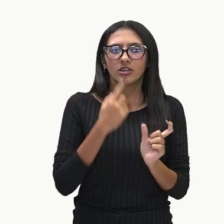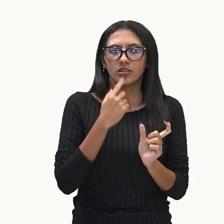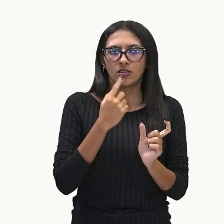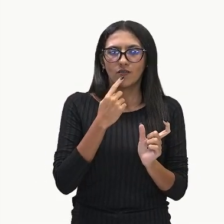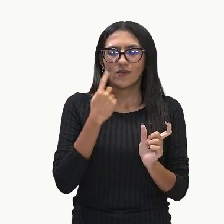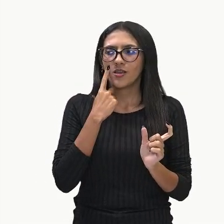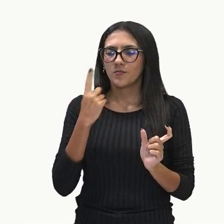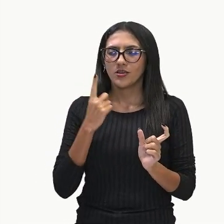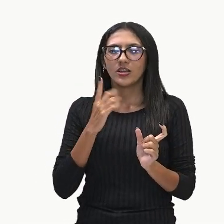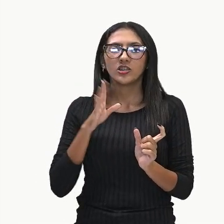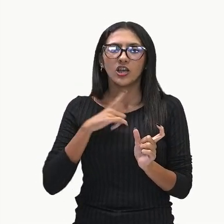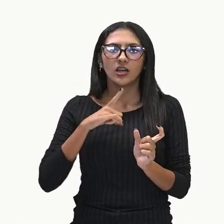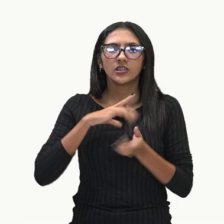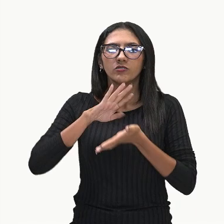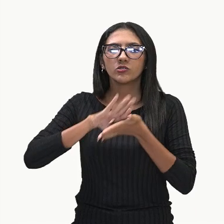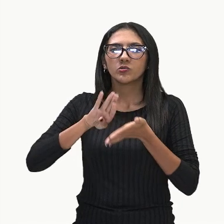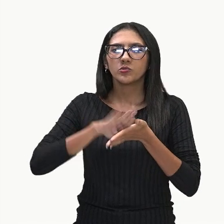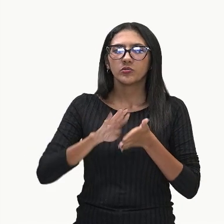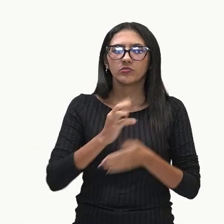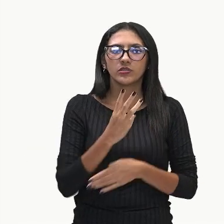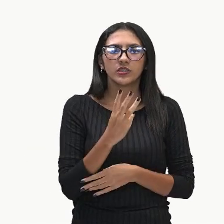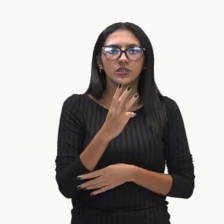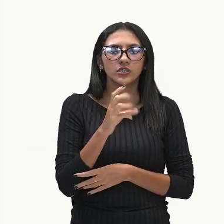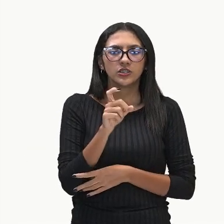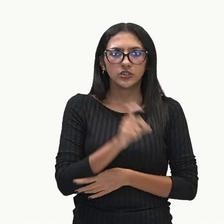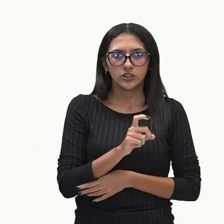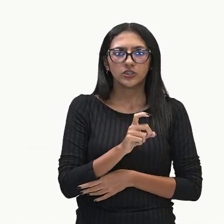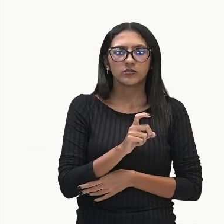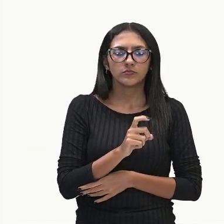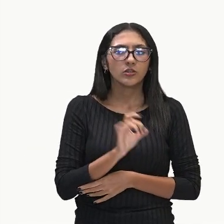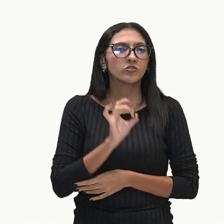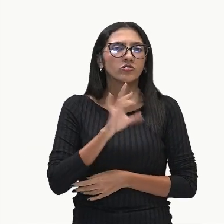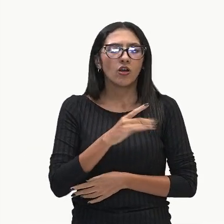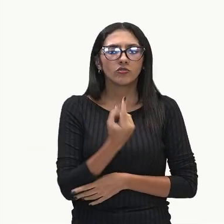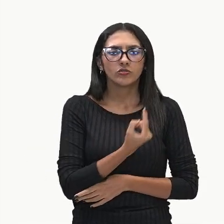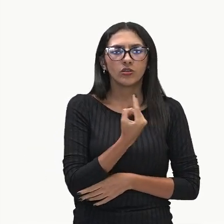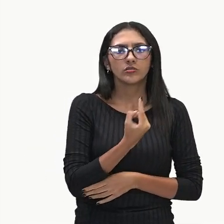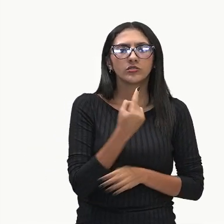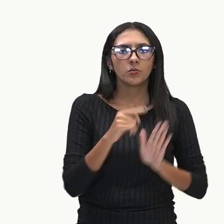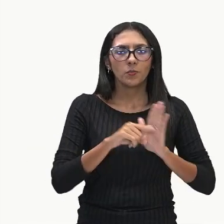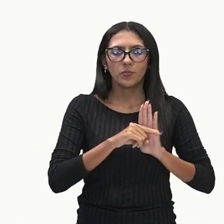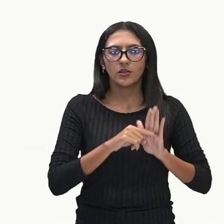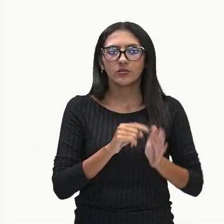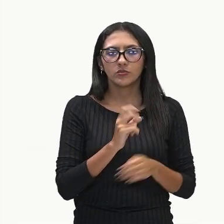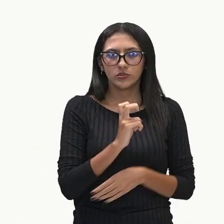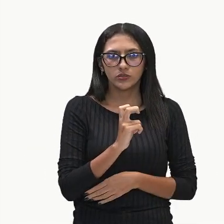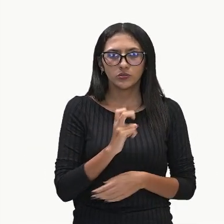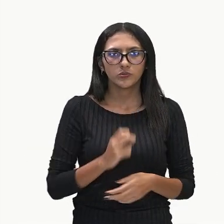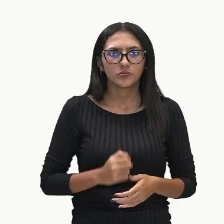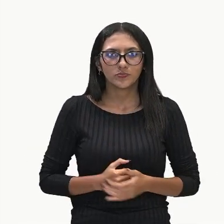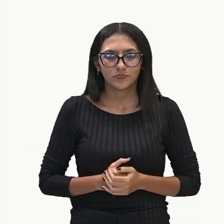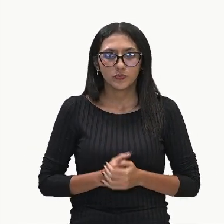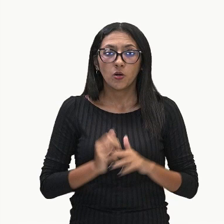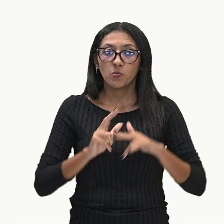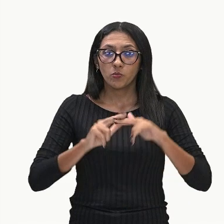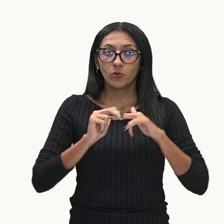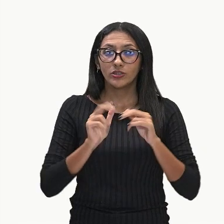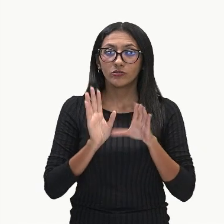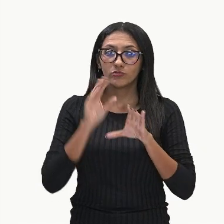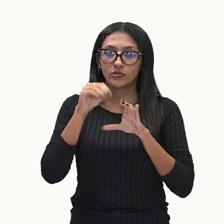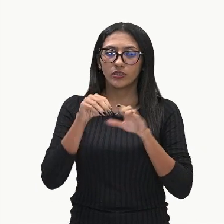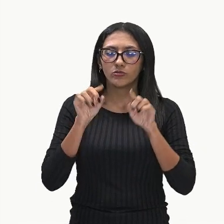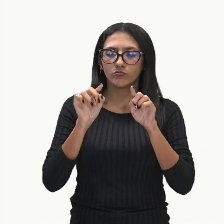ali o fator comum, que é 3x, quem restou? O 5. Então, para dentro do parêntese, quem é que vem?